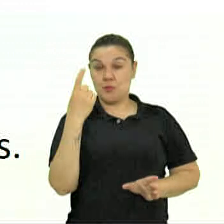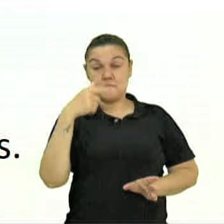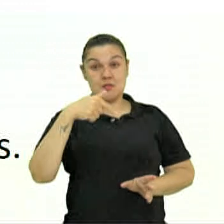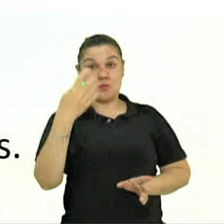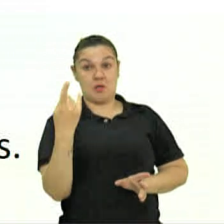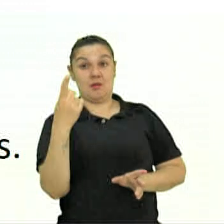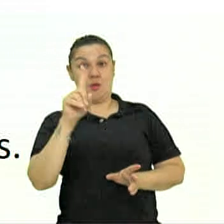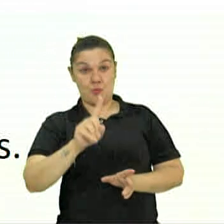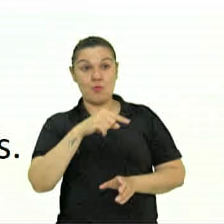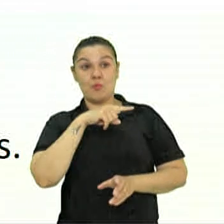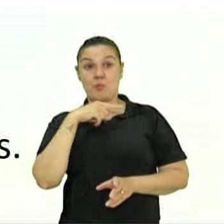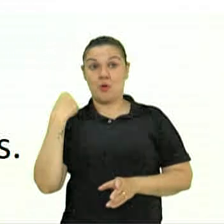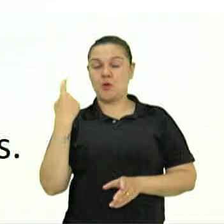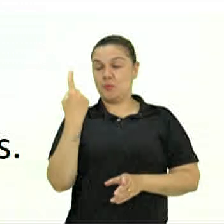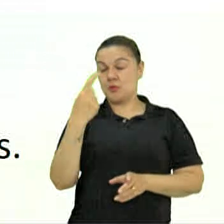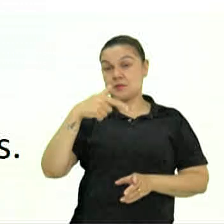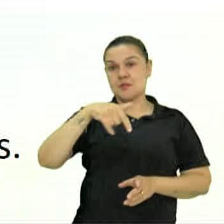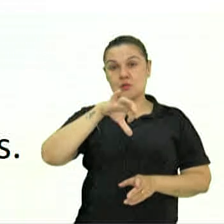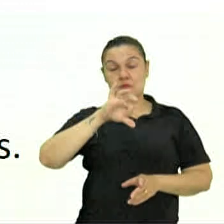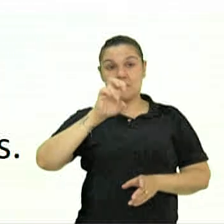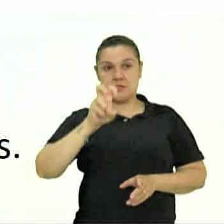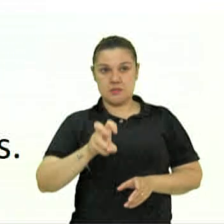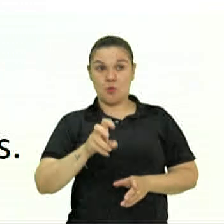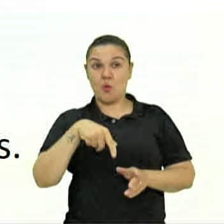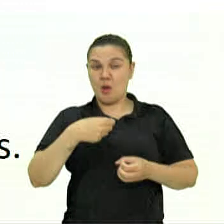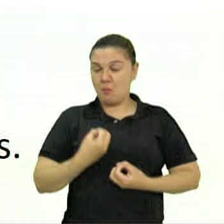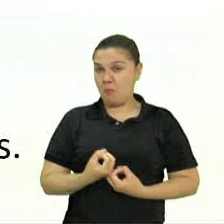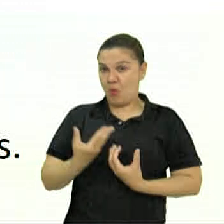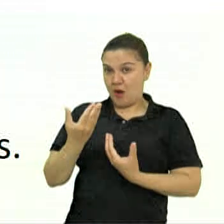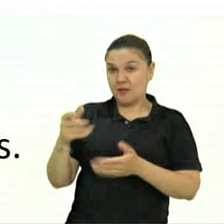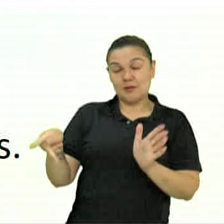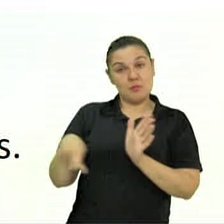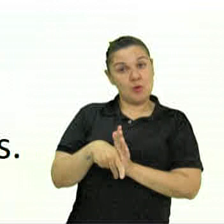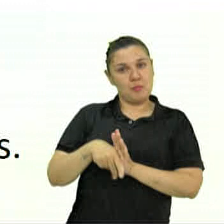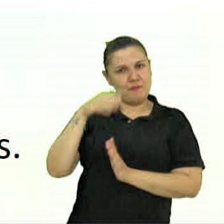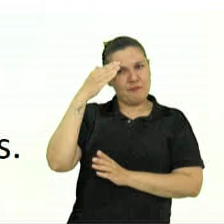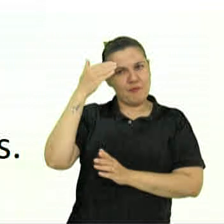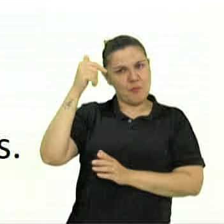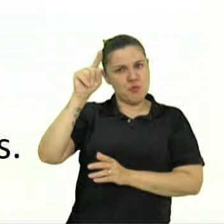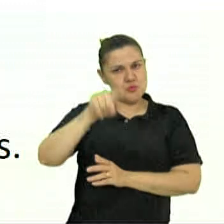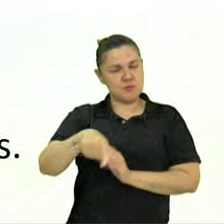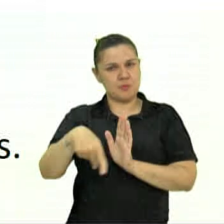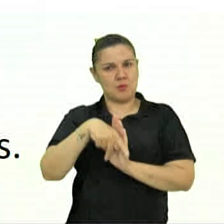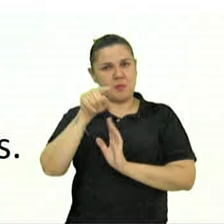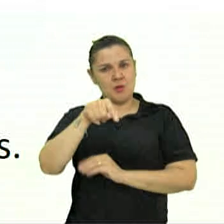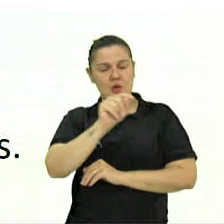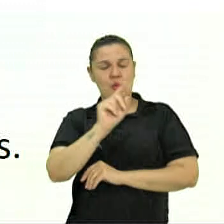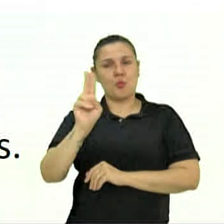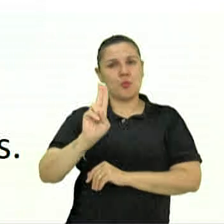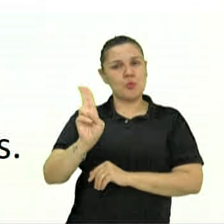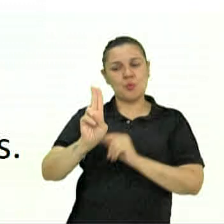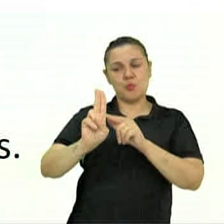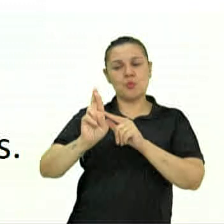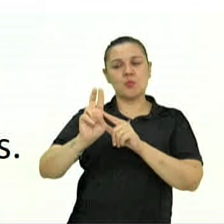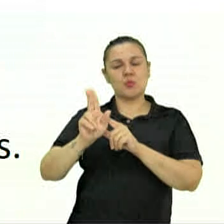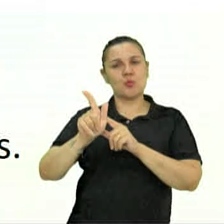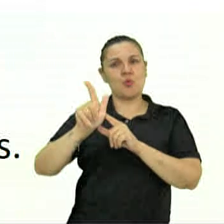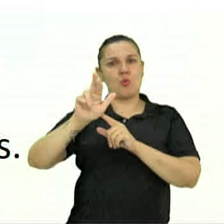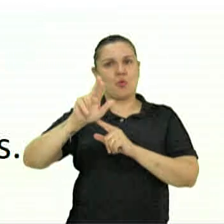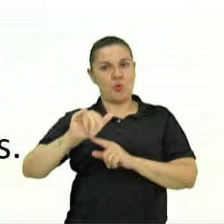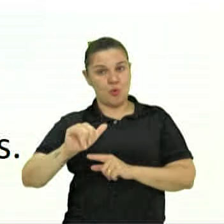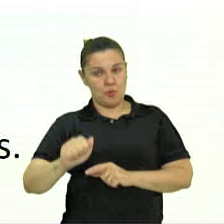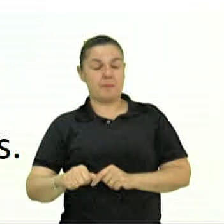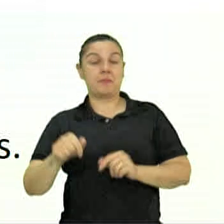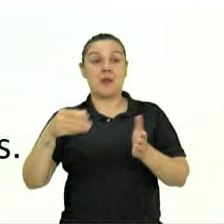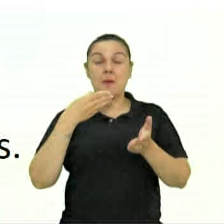brasileiro, autor do poema épico O Uruguai, que é esse que nós vamos ler alguns trechos. Considerado a melhor realização